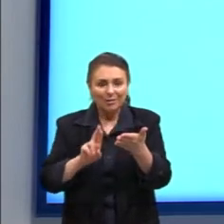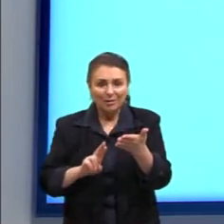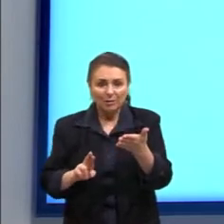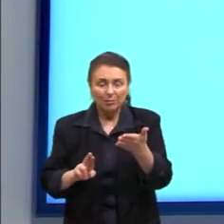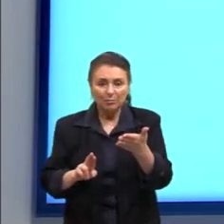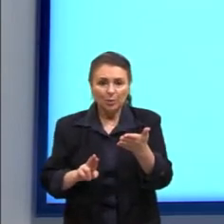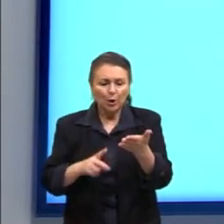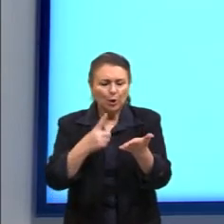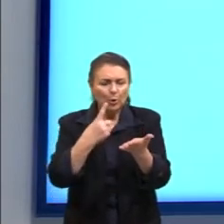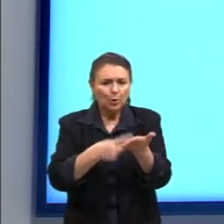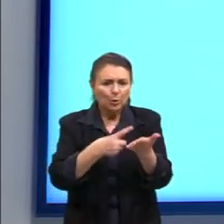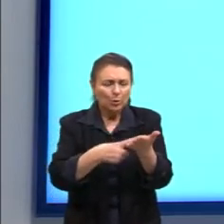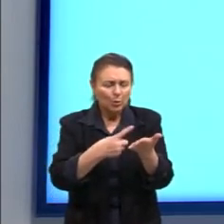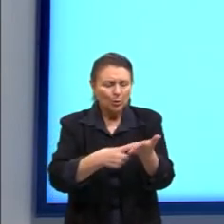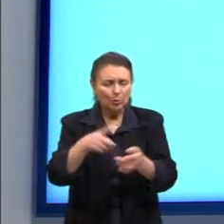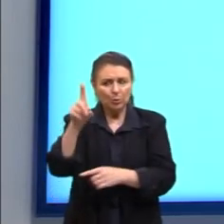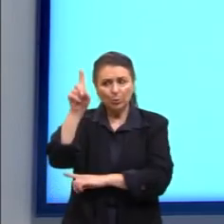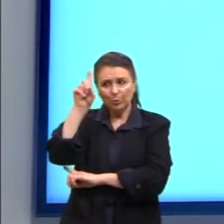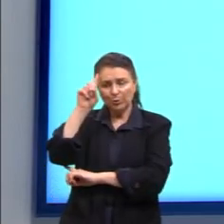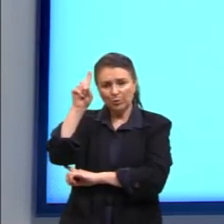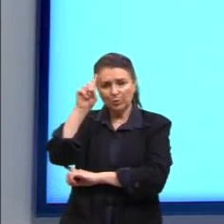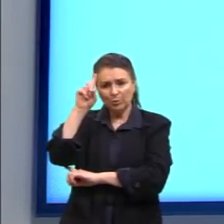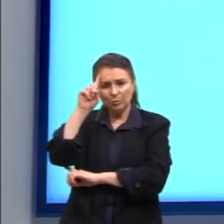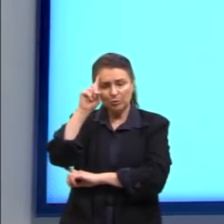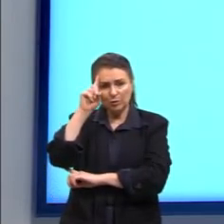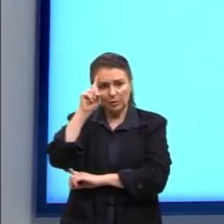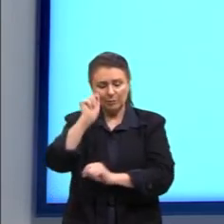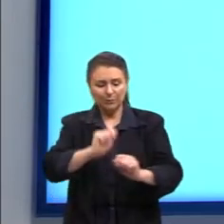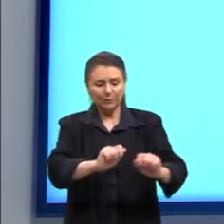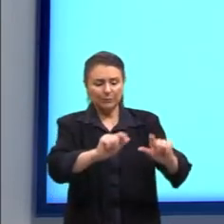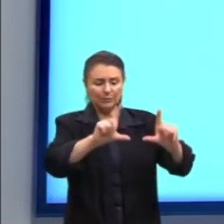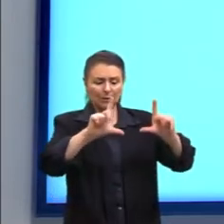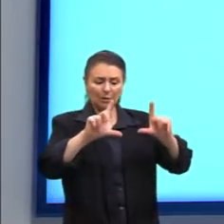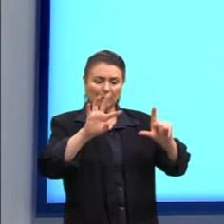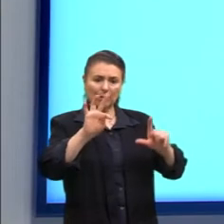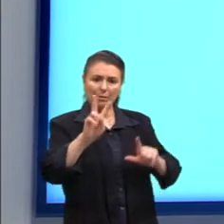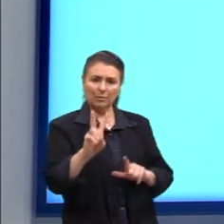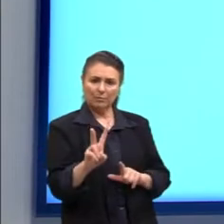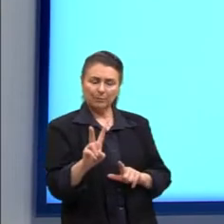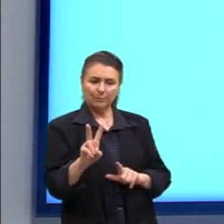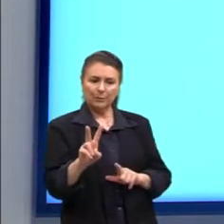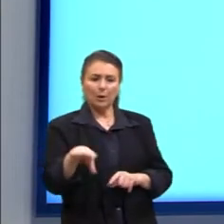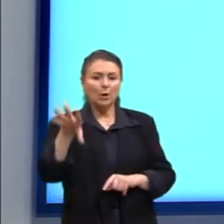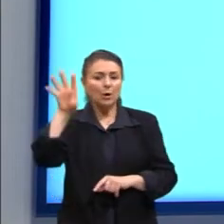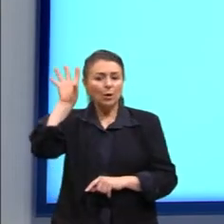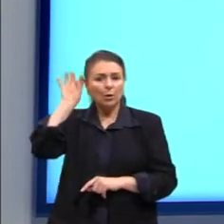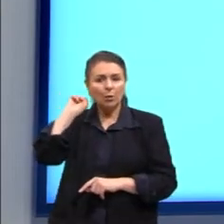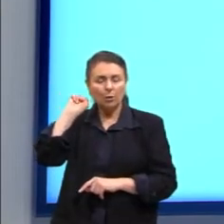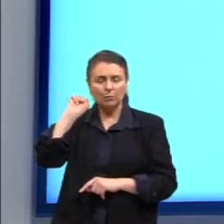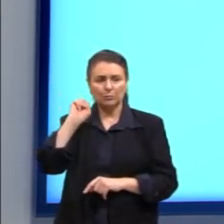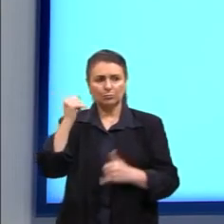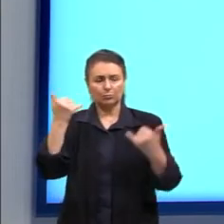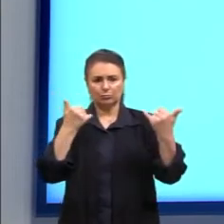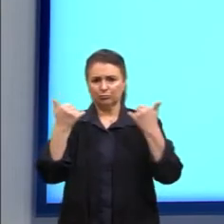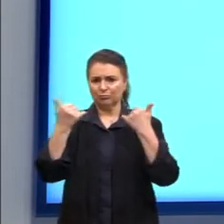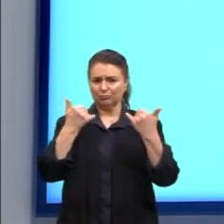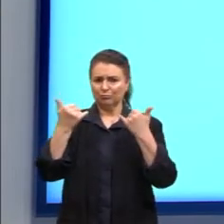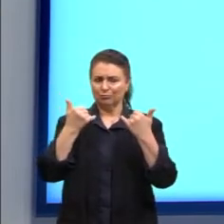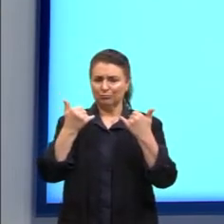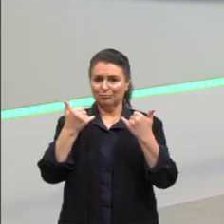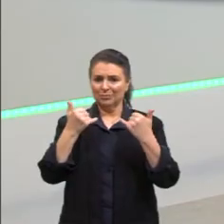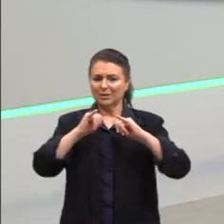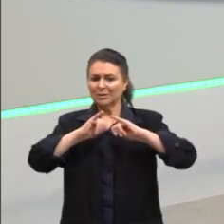compromisso todos os dias. Assiste alguma coisa, ou, né, ou ouve alguma notícia, uma série,